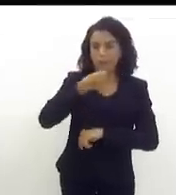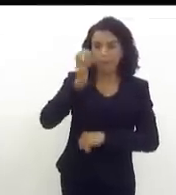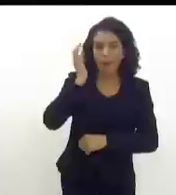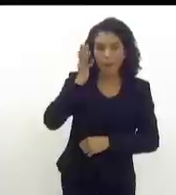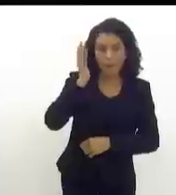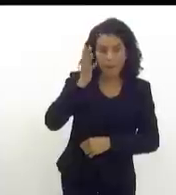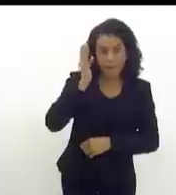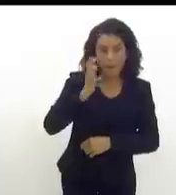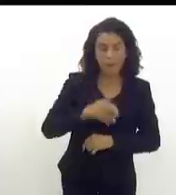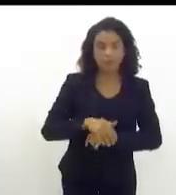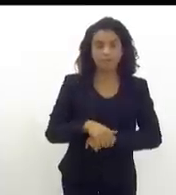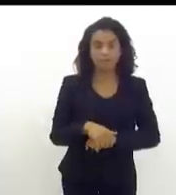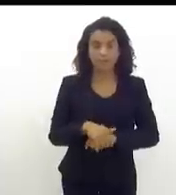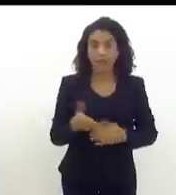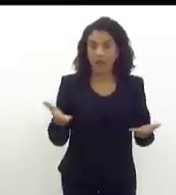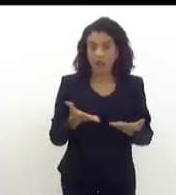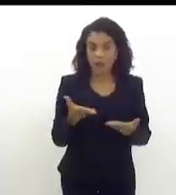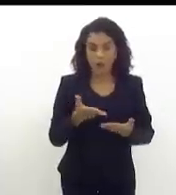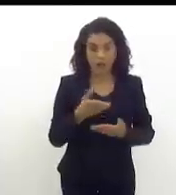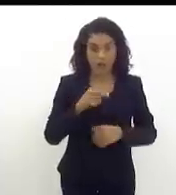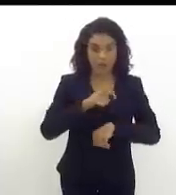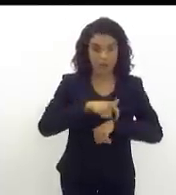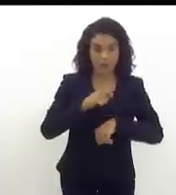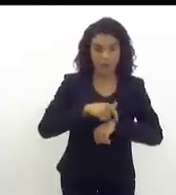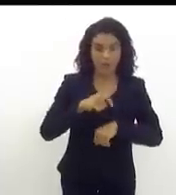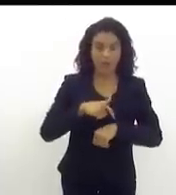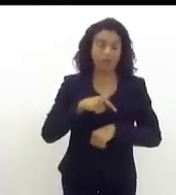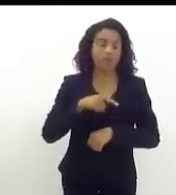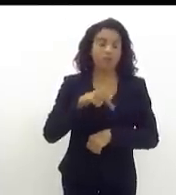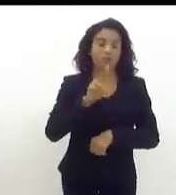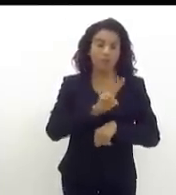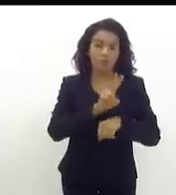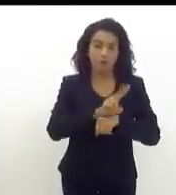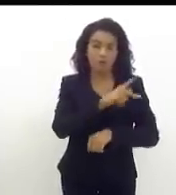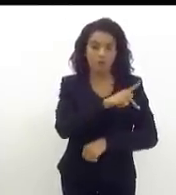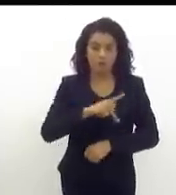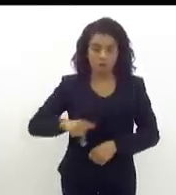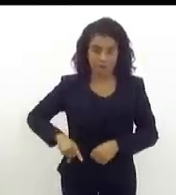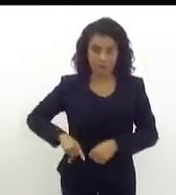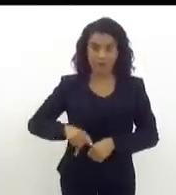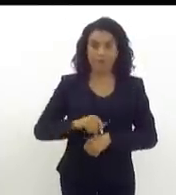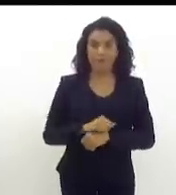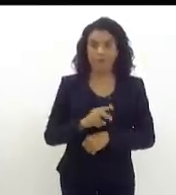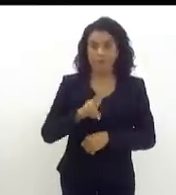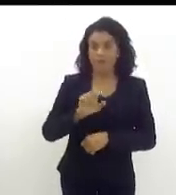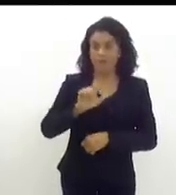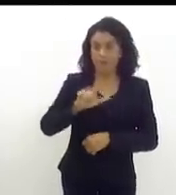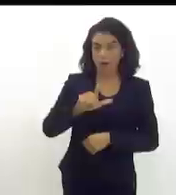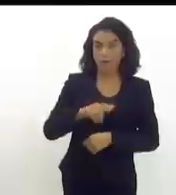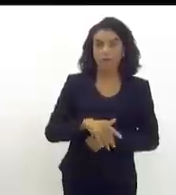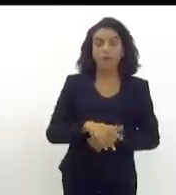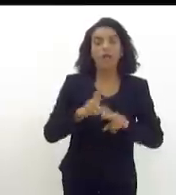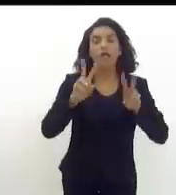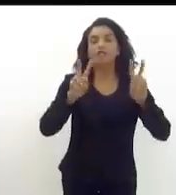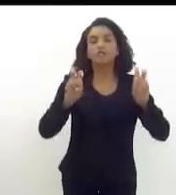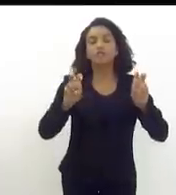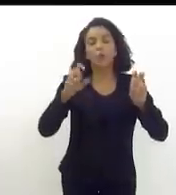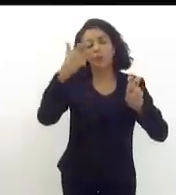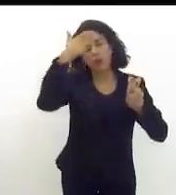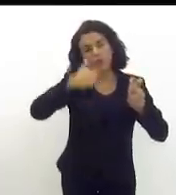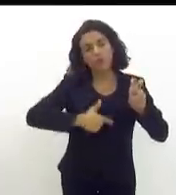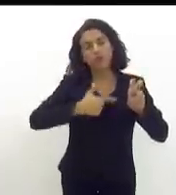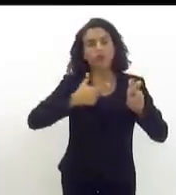Preside esse momento essa casa Val do Ceasa É sobre o concurso da PMERJ